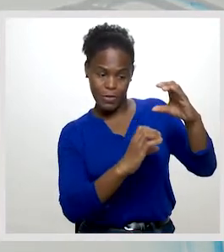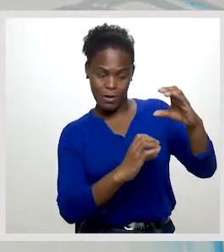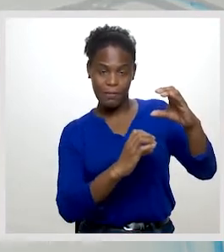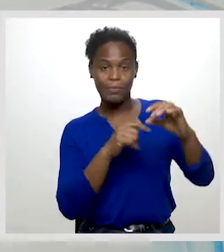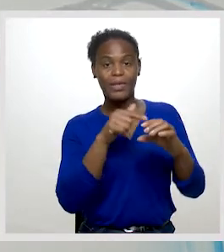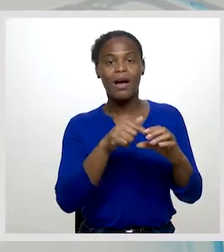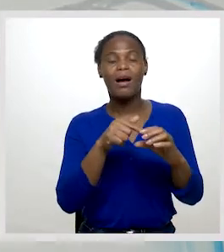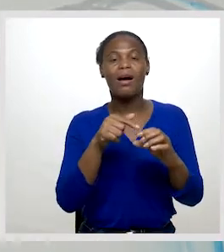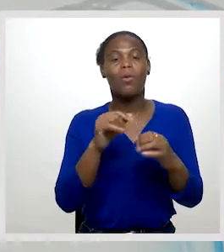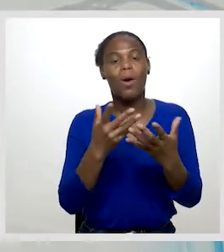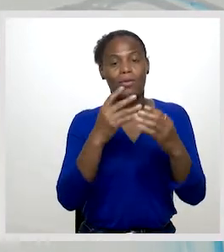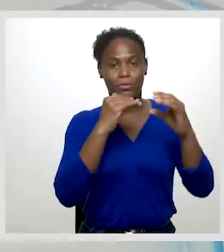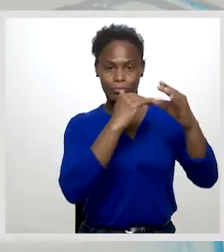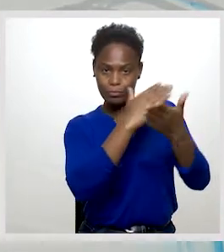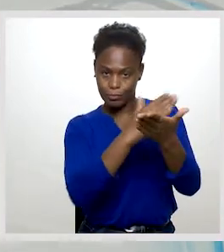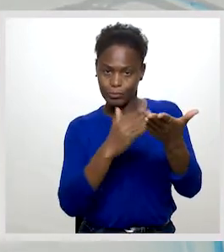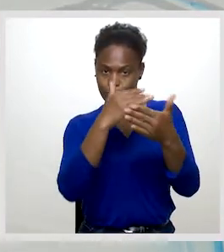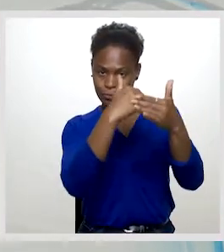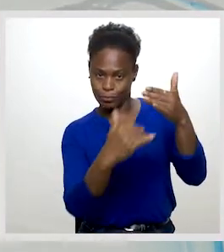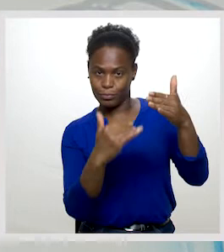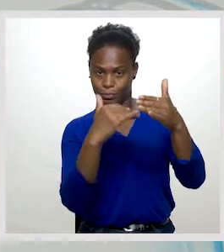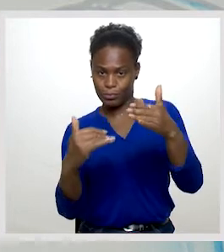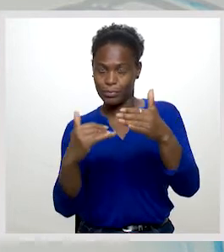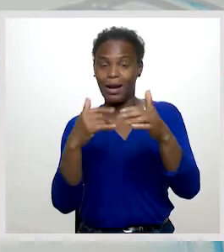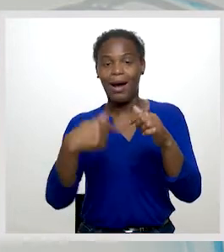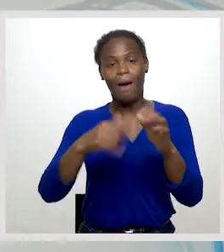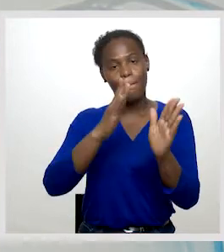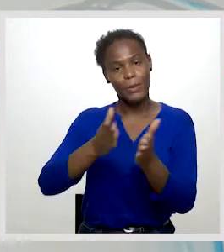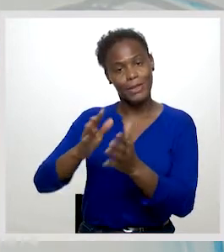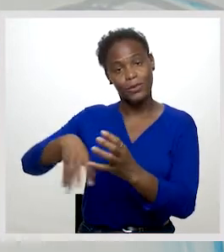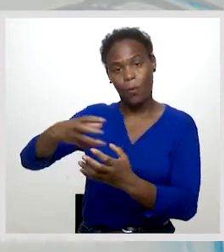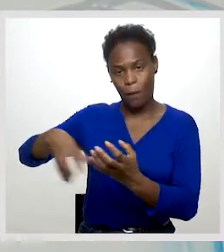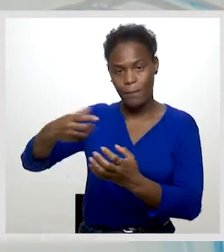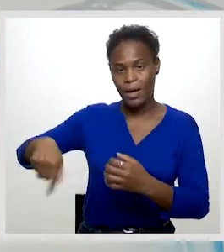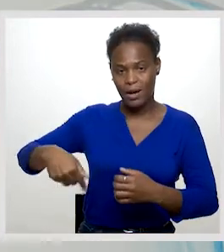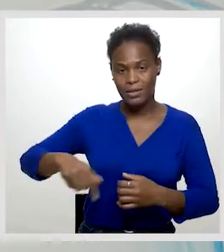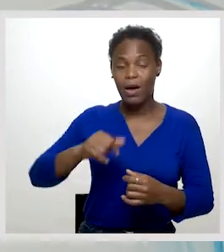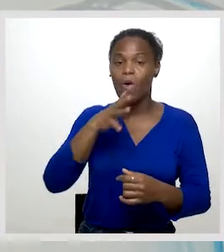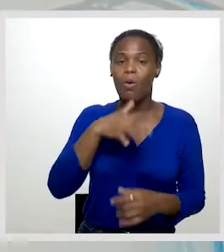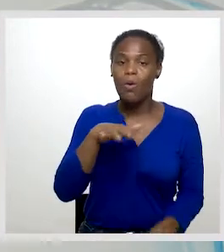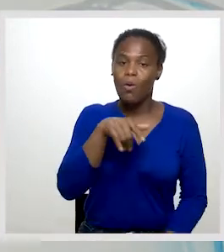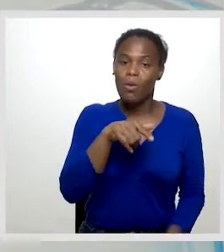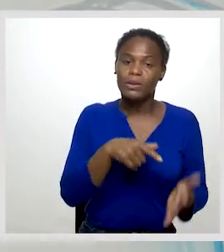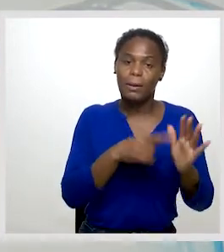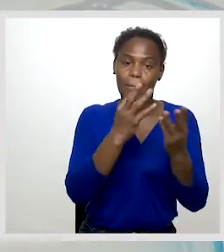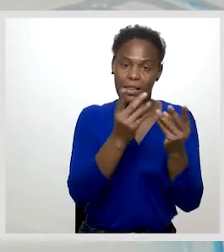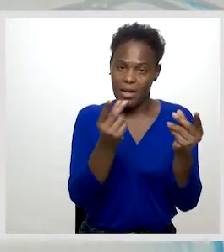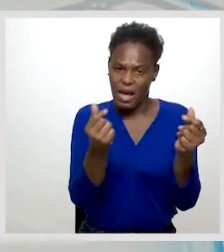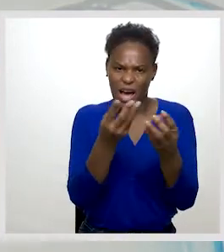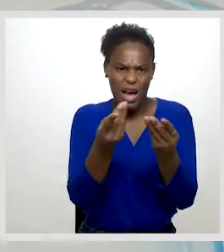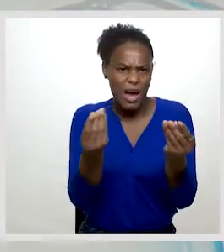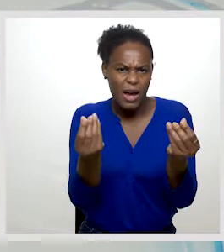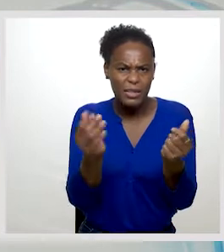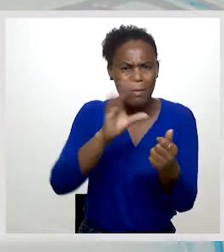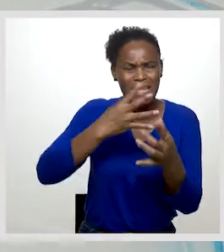essas camadas, ao serem divididas, passou-se por processos muito complexos, onde os